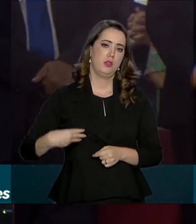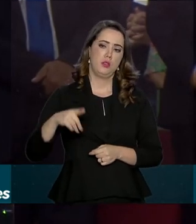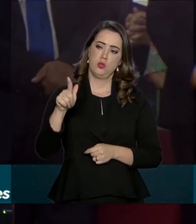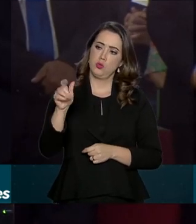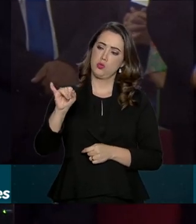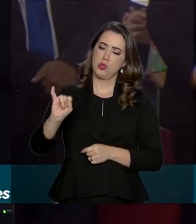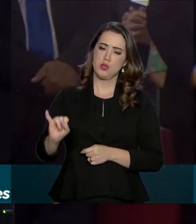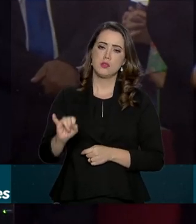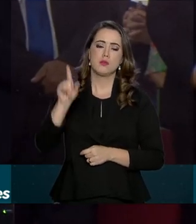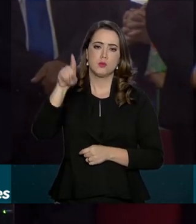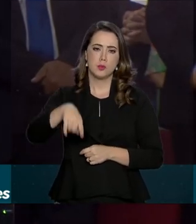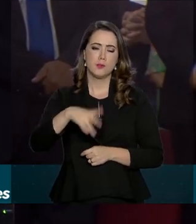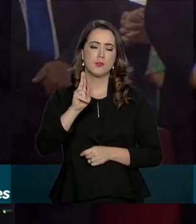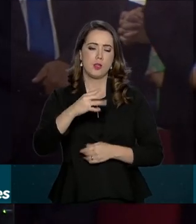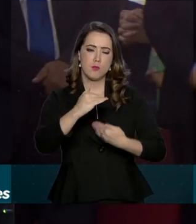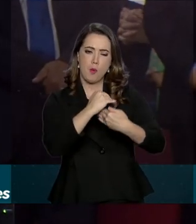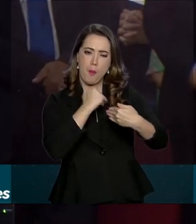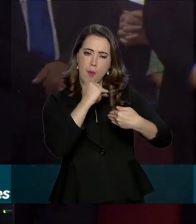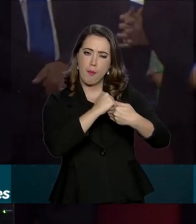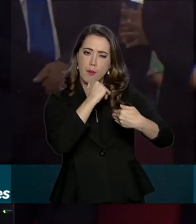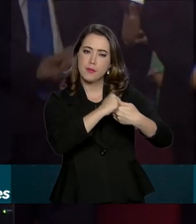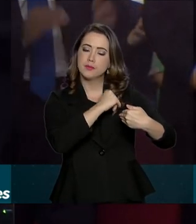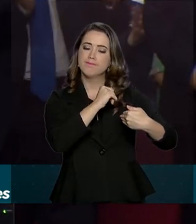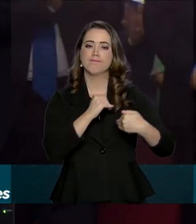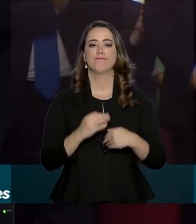meu grande conselheiro.